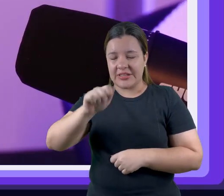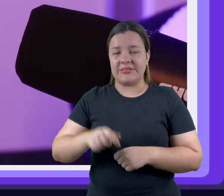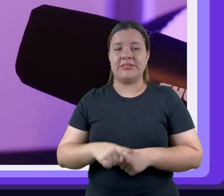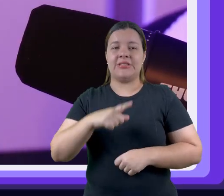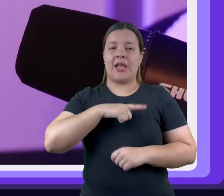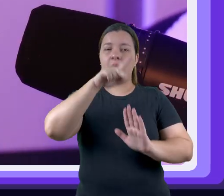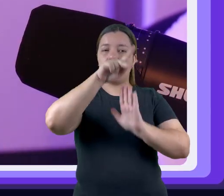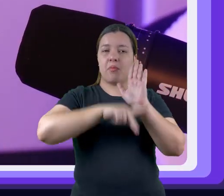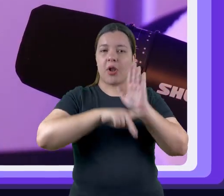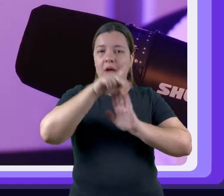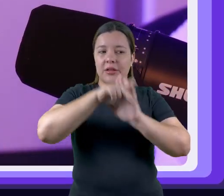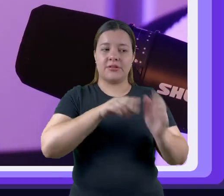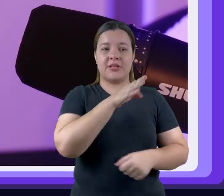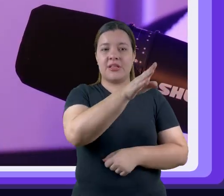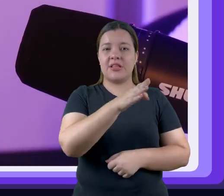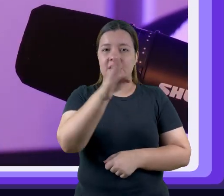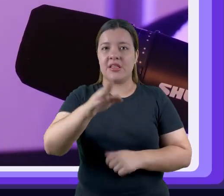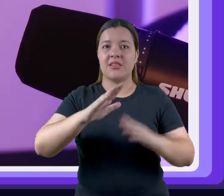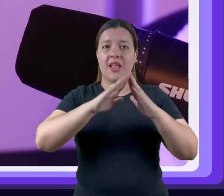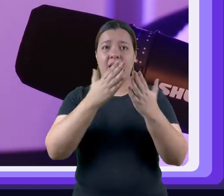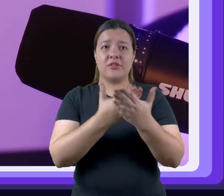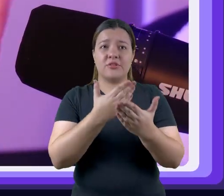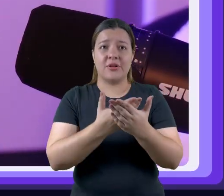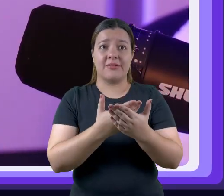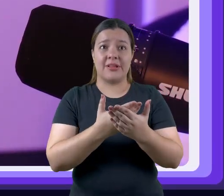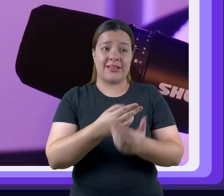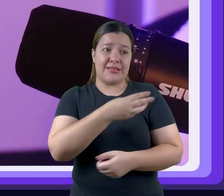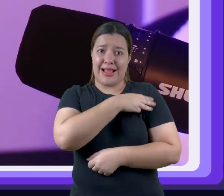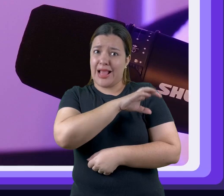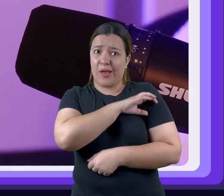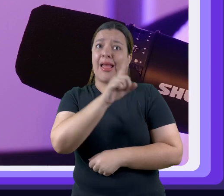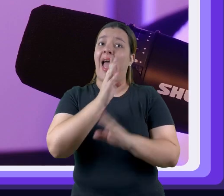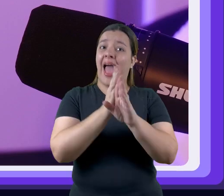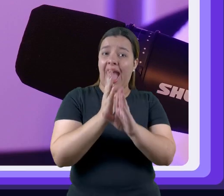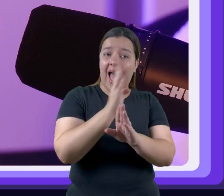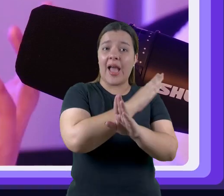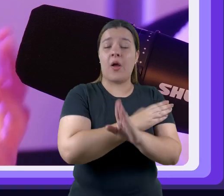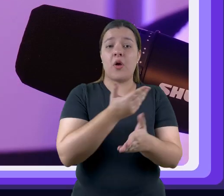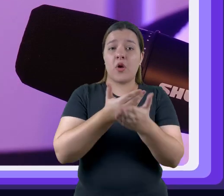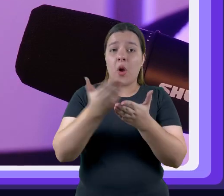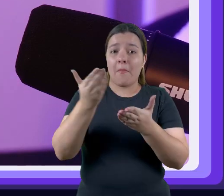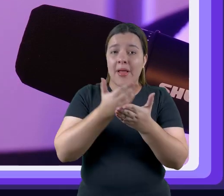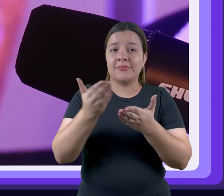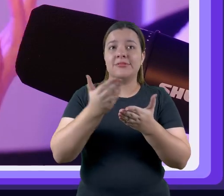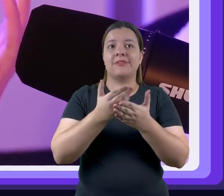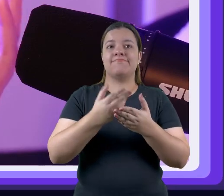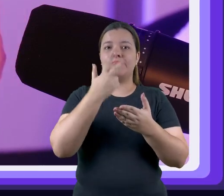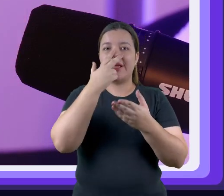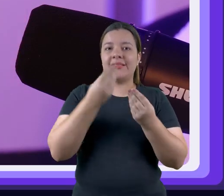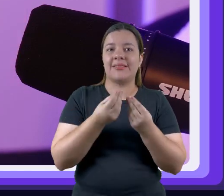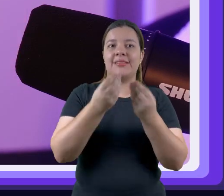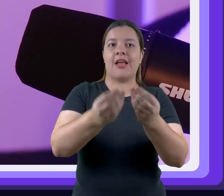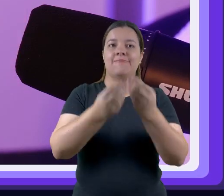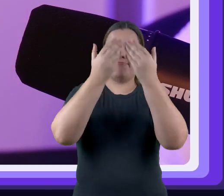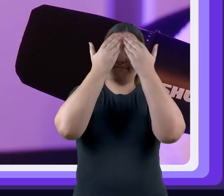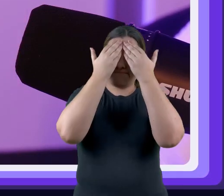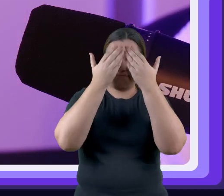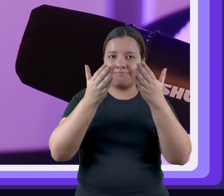digamos assim de de ir nas escolas nem ensino médio até um pouco antes para já começar a abrir